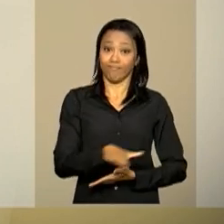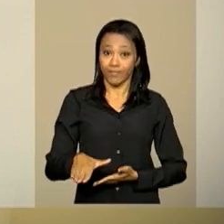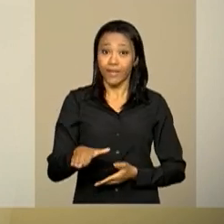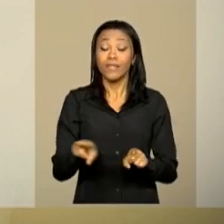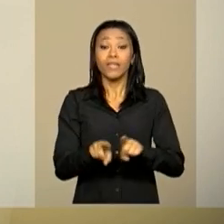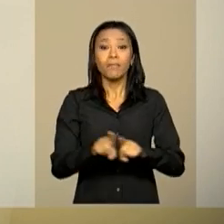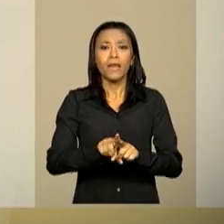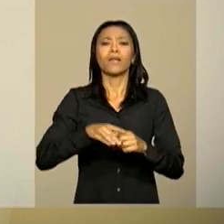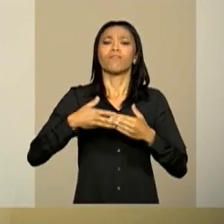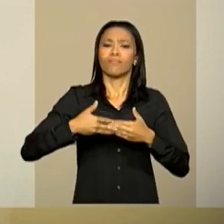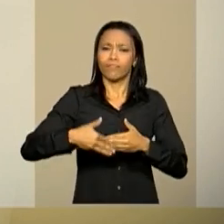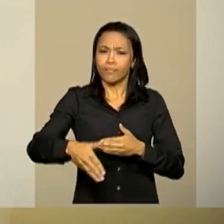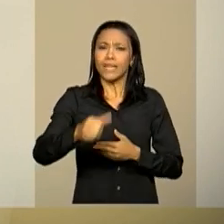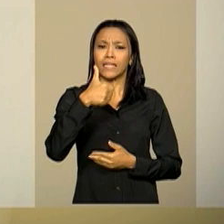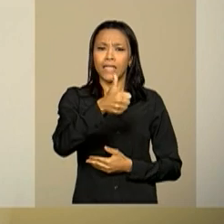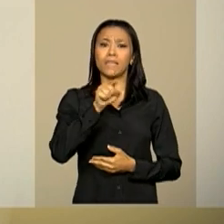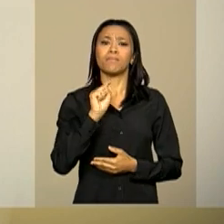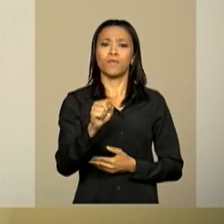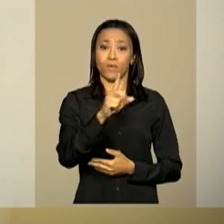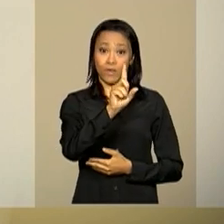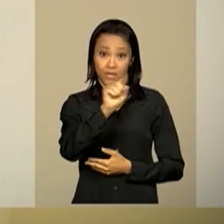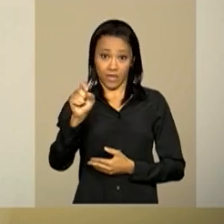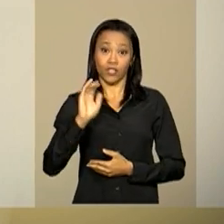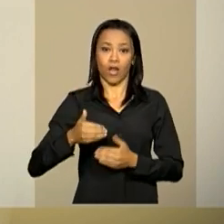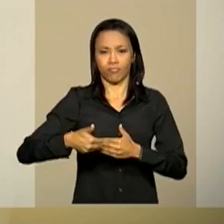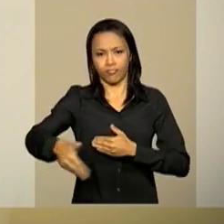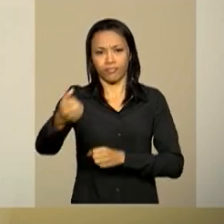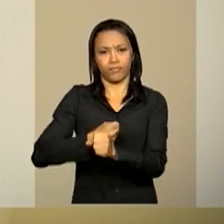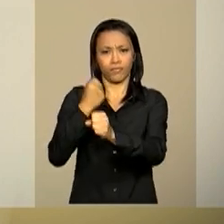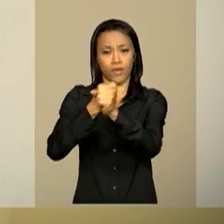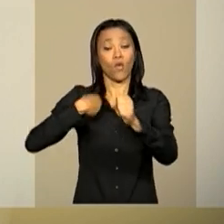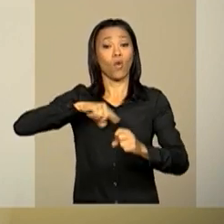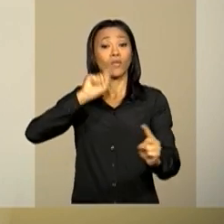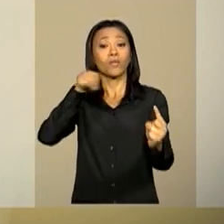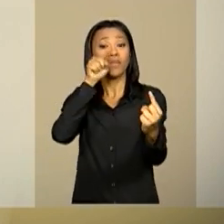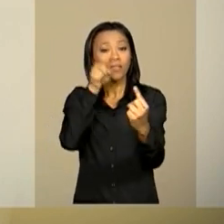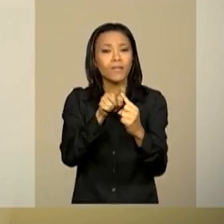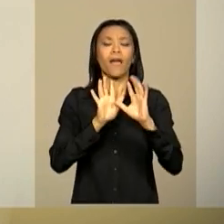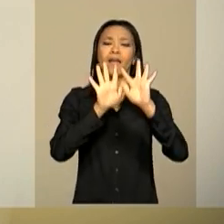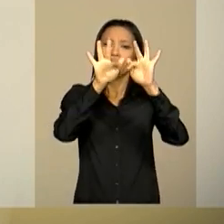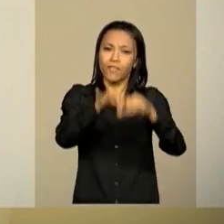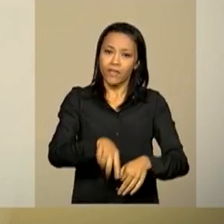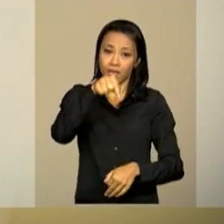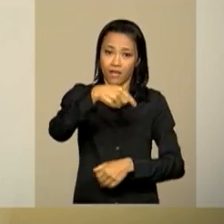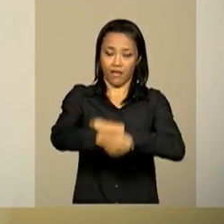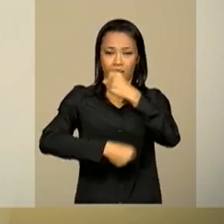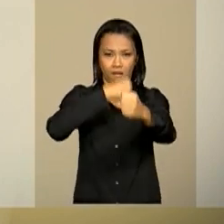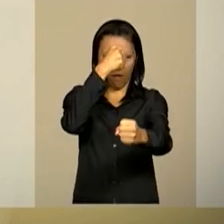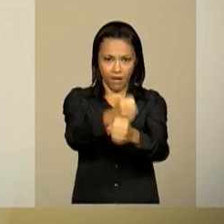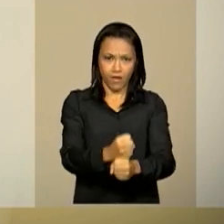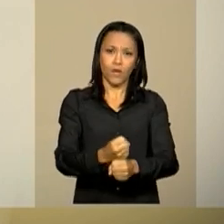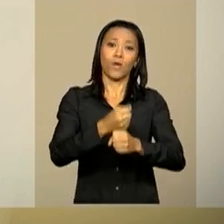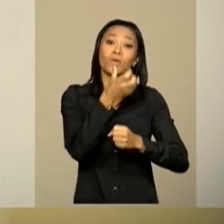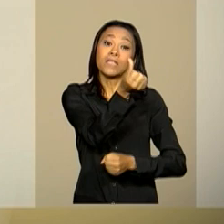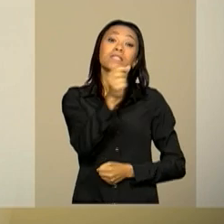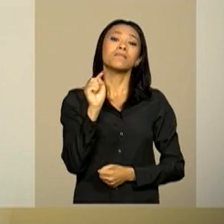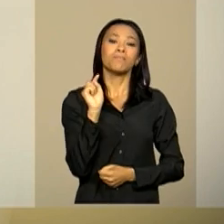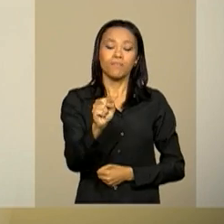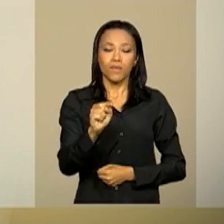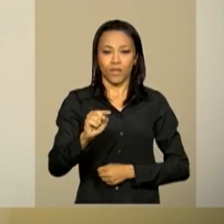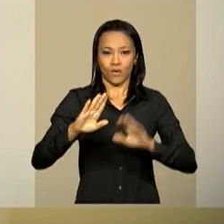outras 3100 já estão em construção a nossa meta Luciano é Encerrar este ano com 6.000